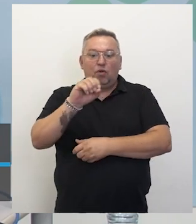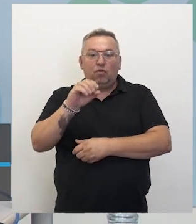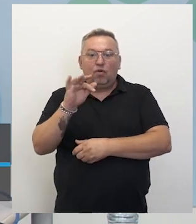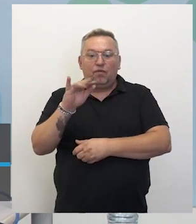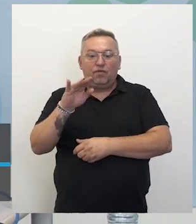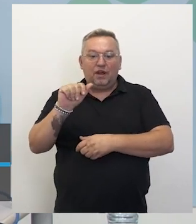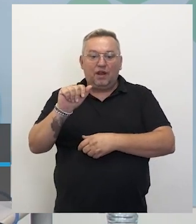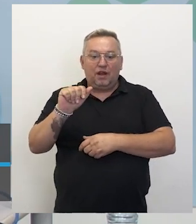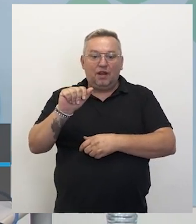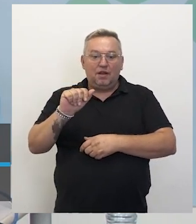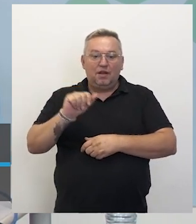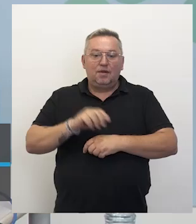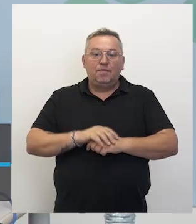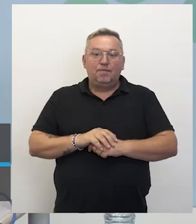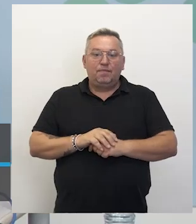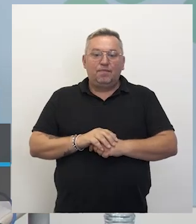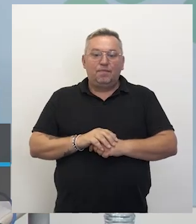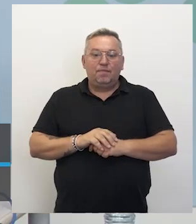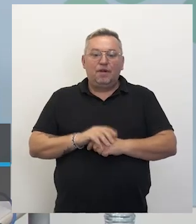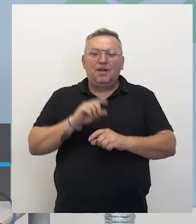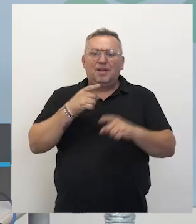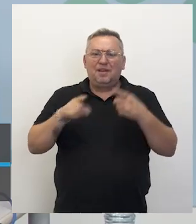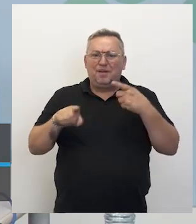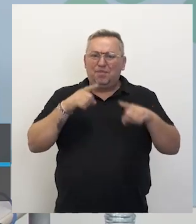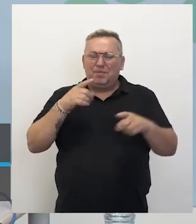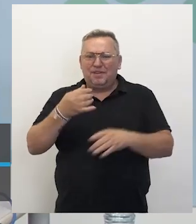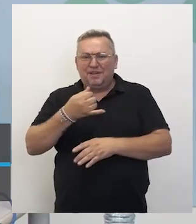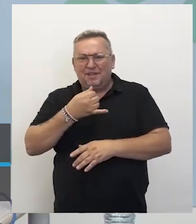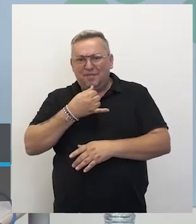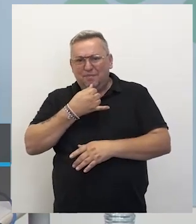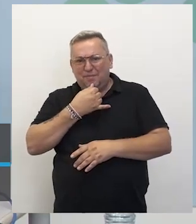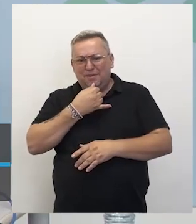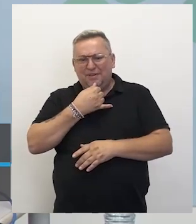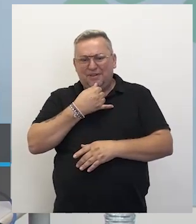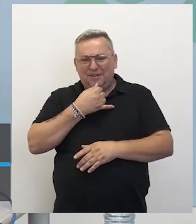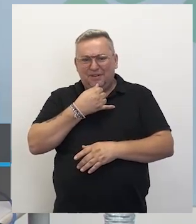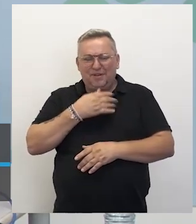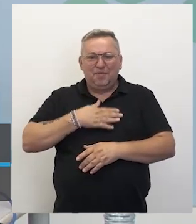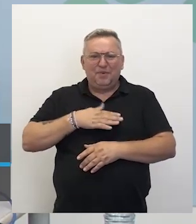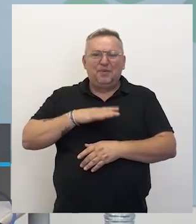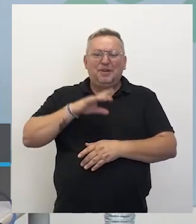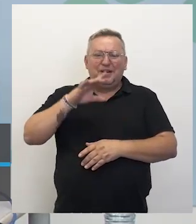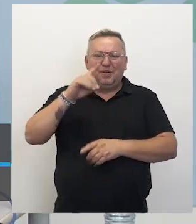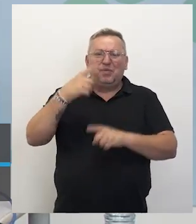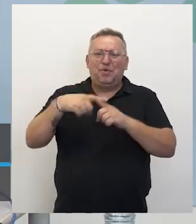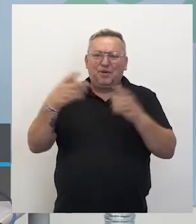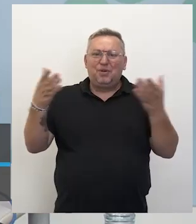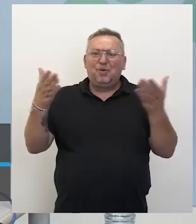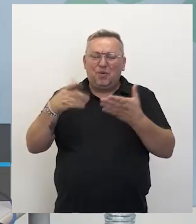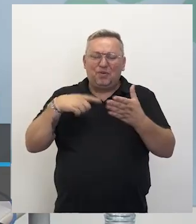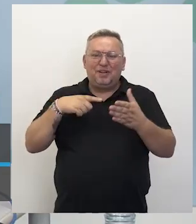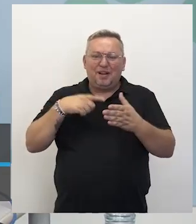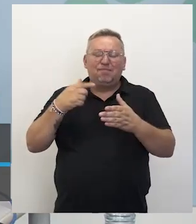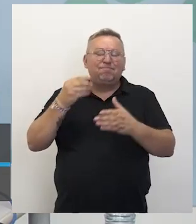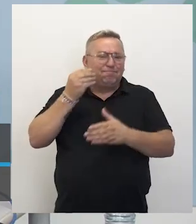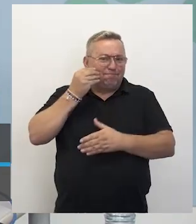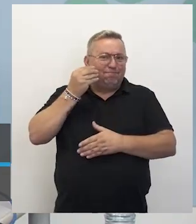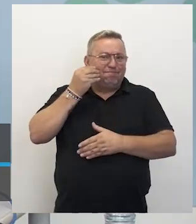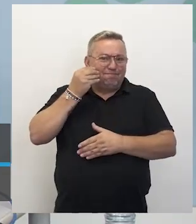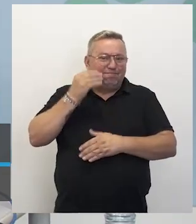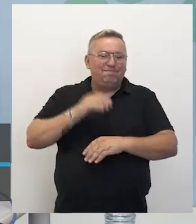Lê, escuta aí, ó, a aluna Sofia. Que música deprê. Mas ele é uma gracinha, gente. É que hoje ele está testando a gente, tá? Ele é um